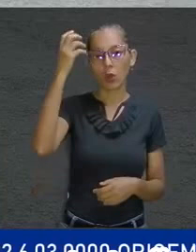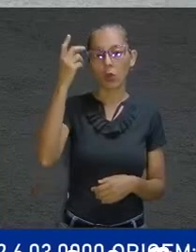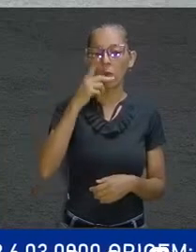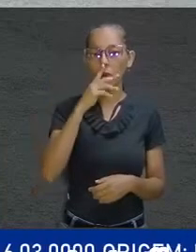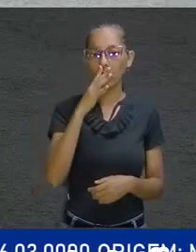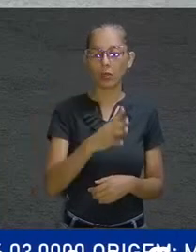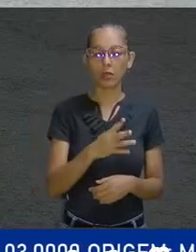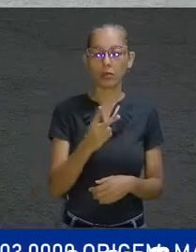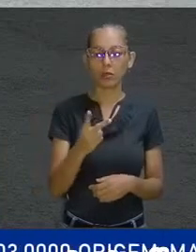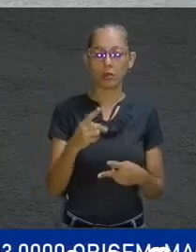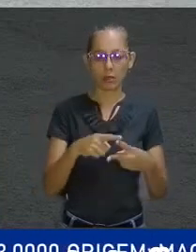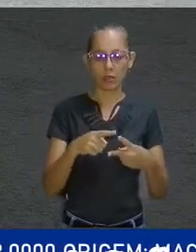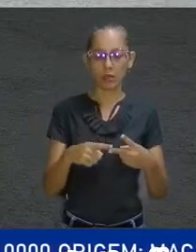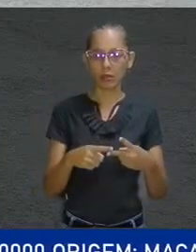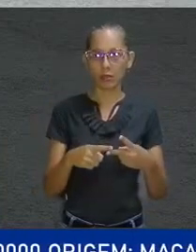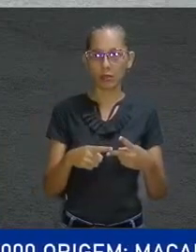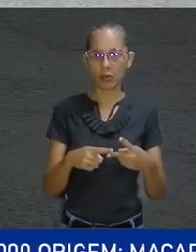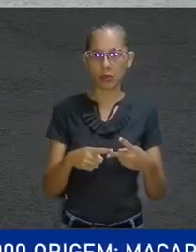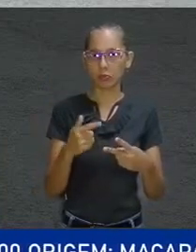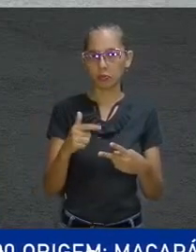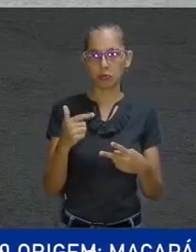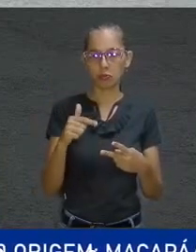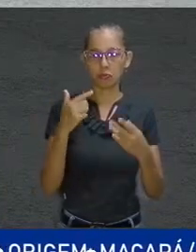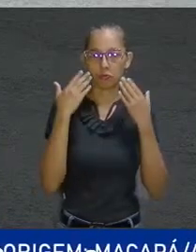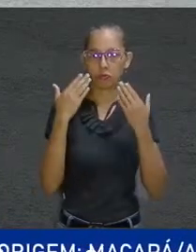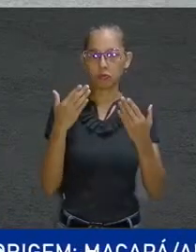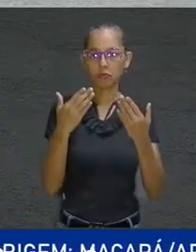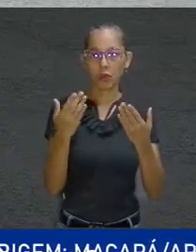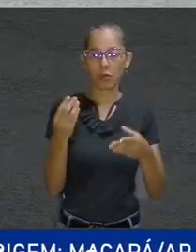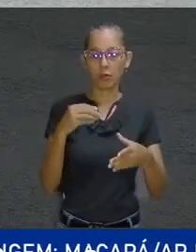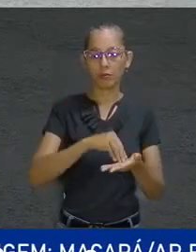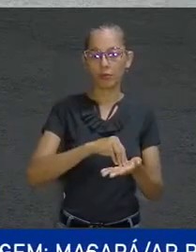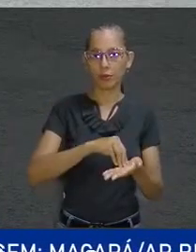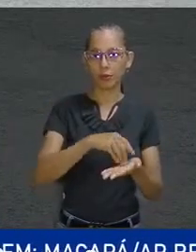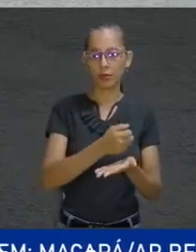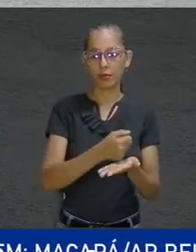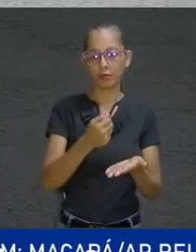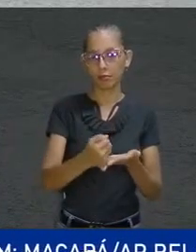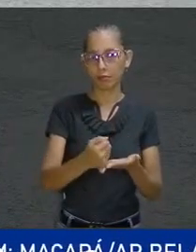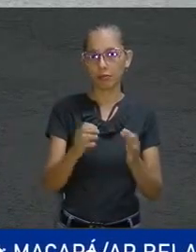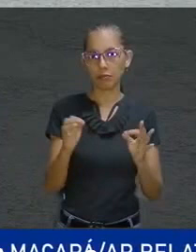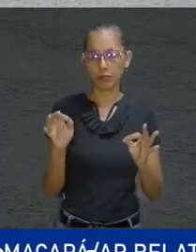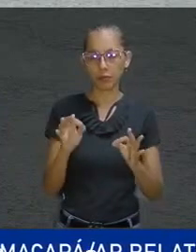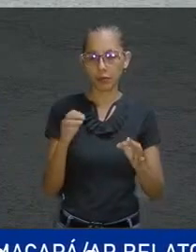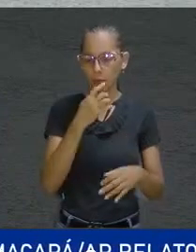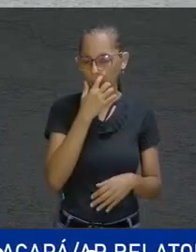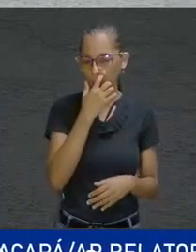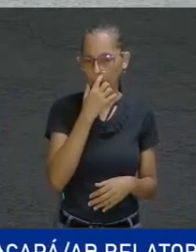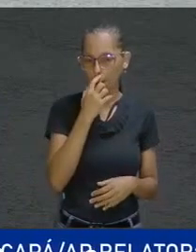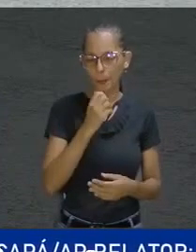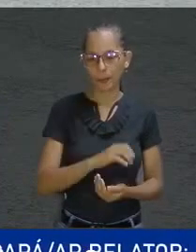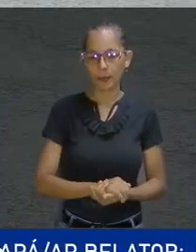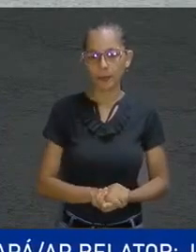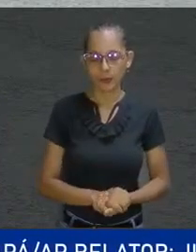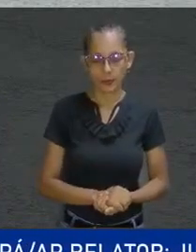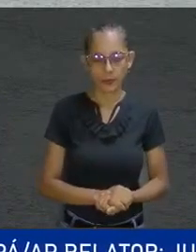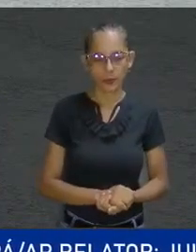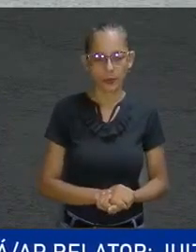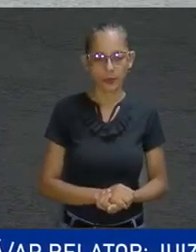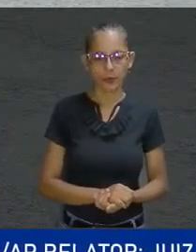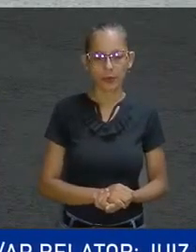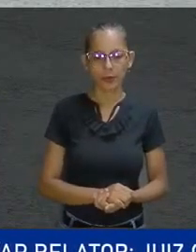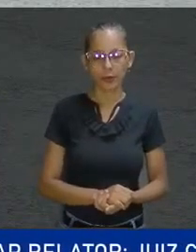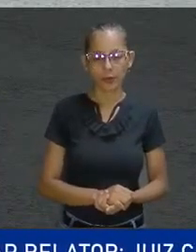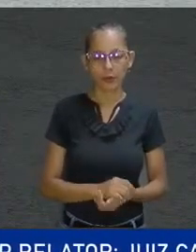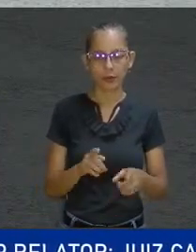não apresentaram contestação. Após, deferiu-se a juntada de documentos, o compartilhamento